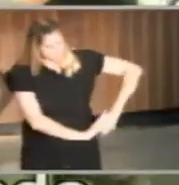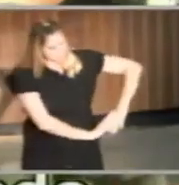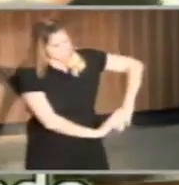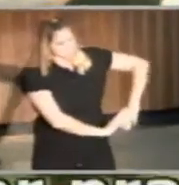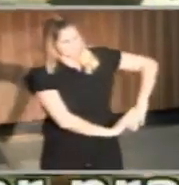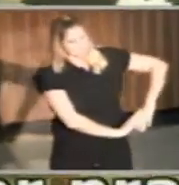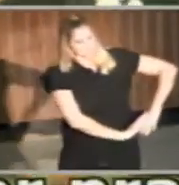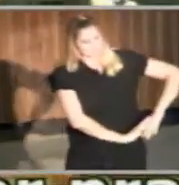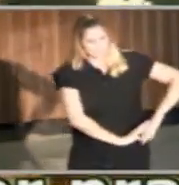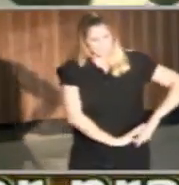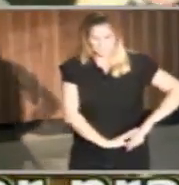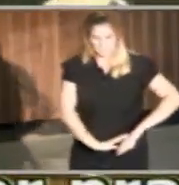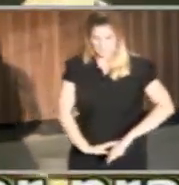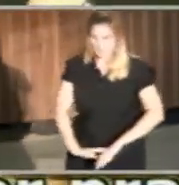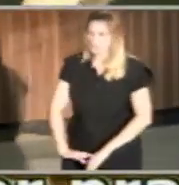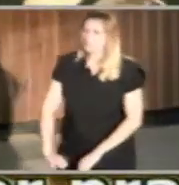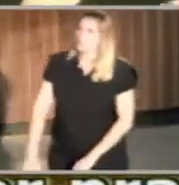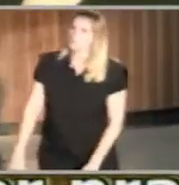pecado.